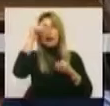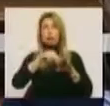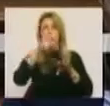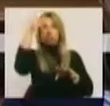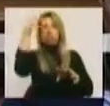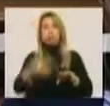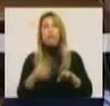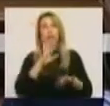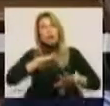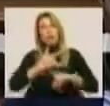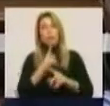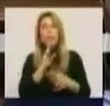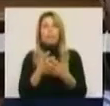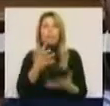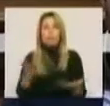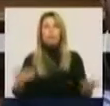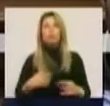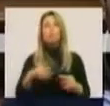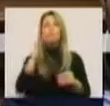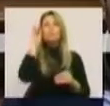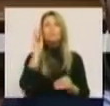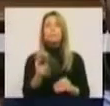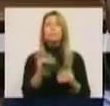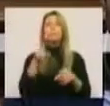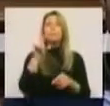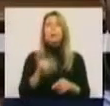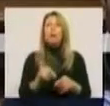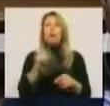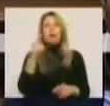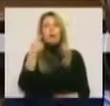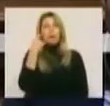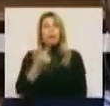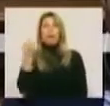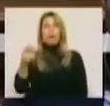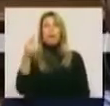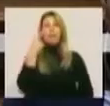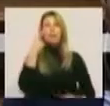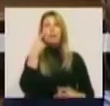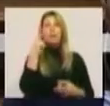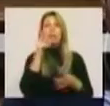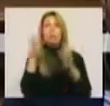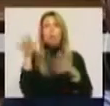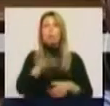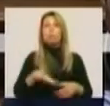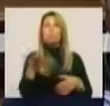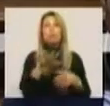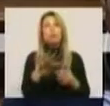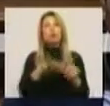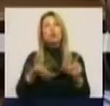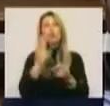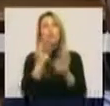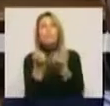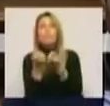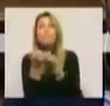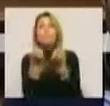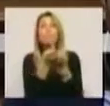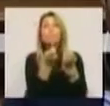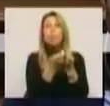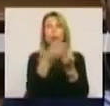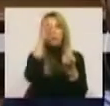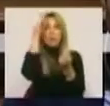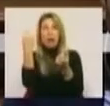impactos. Recomendamos igualmente que se tenha especial atenção às zonas próximas a habitats e áreas protegidas, que se sistematize